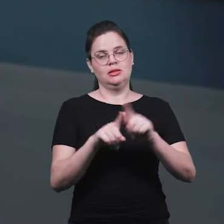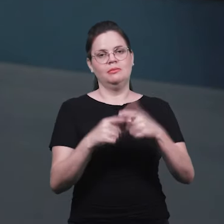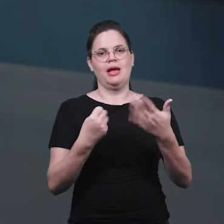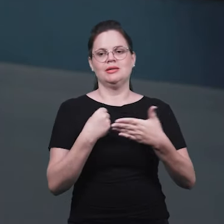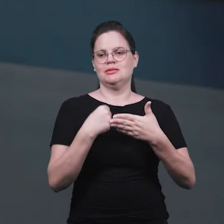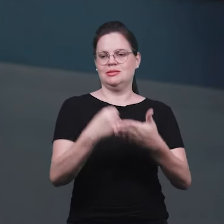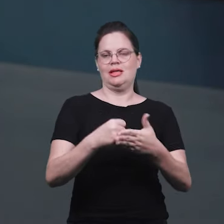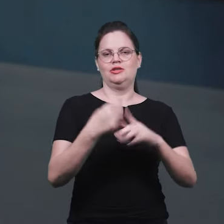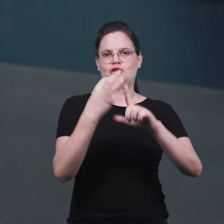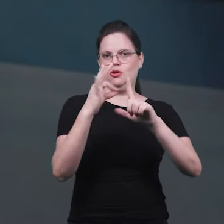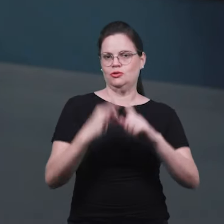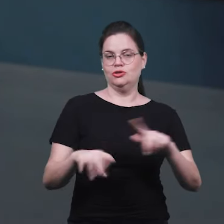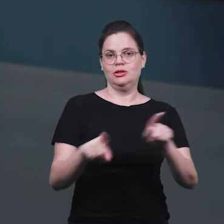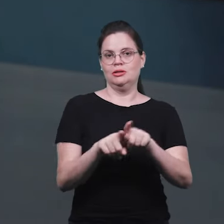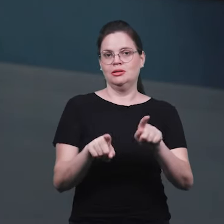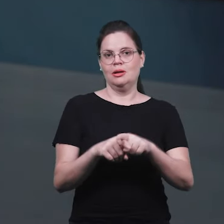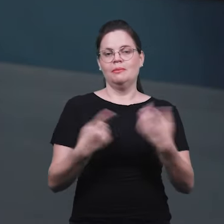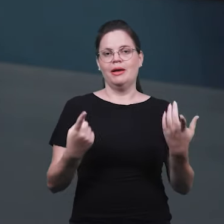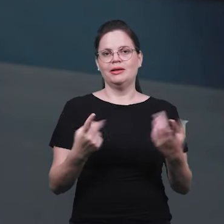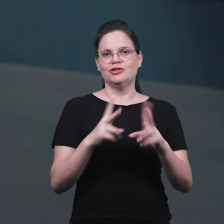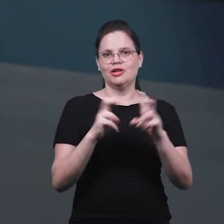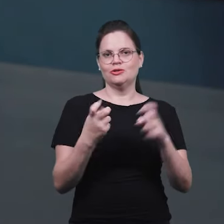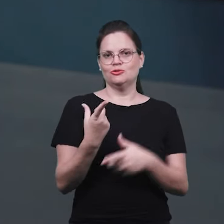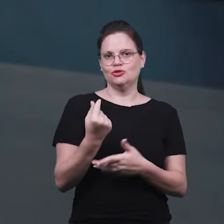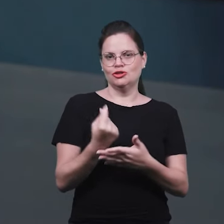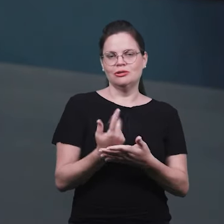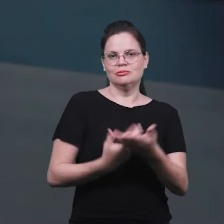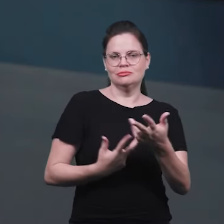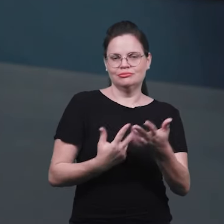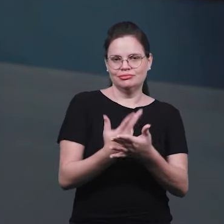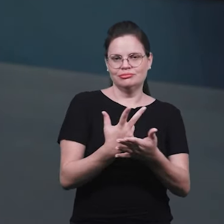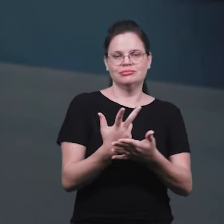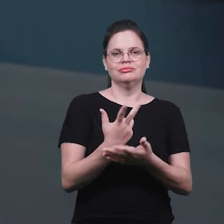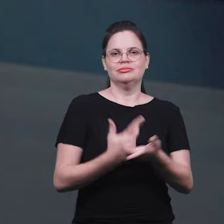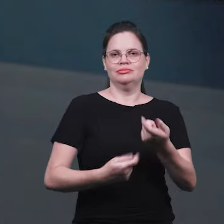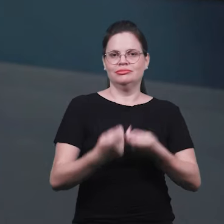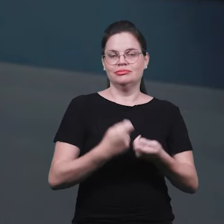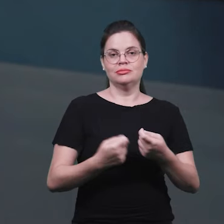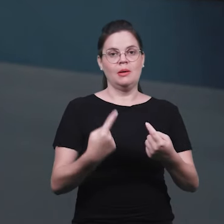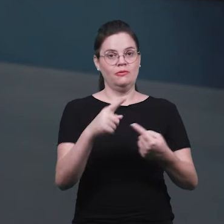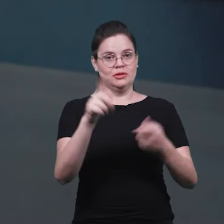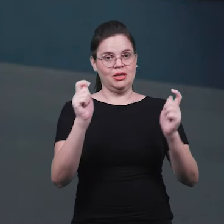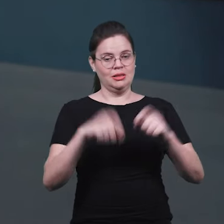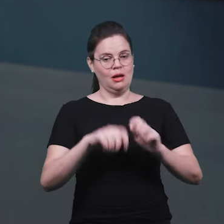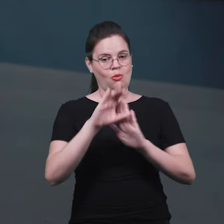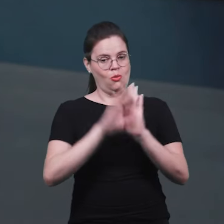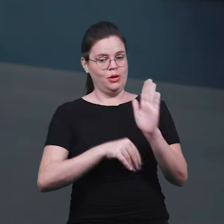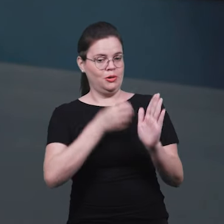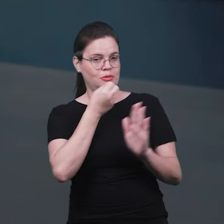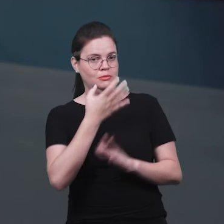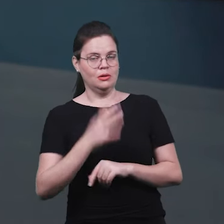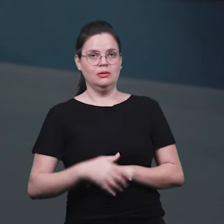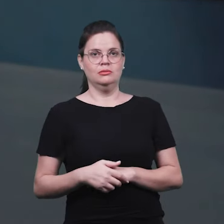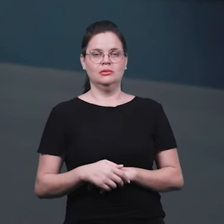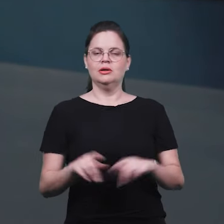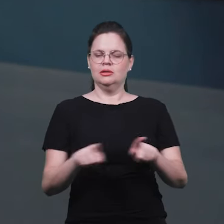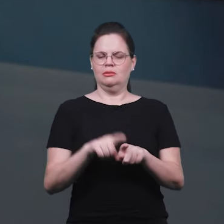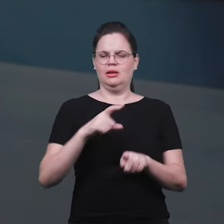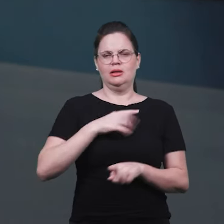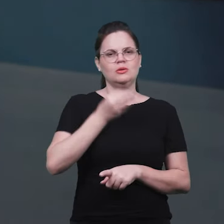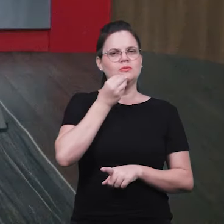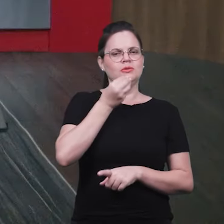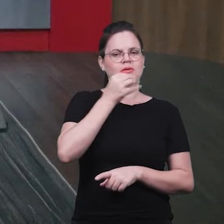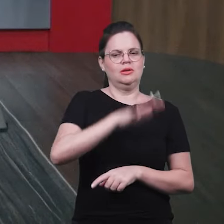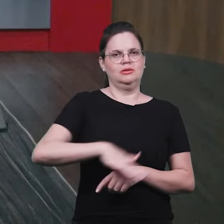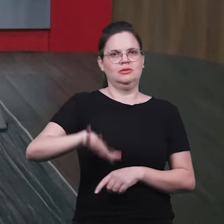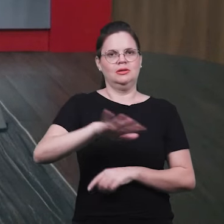de faturamento, né, para que você possa se lançar no mercado, ter um bom currículo, né, e buscar esta oportunidade no mercado.